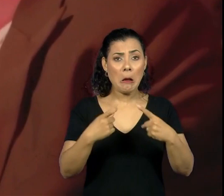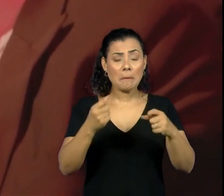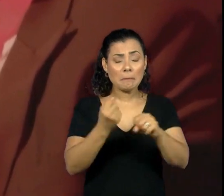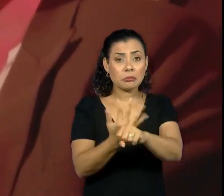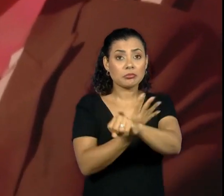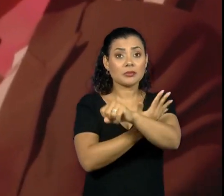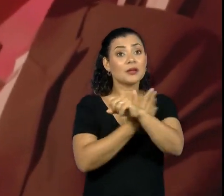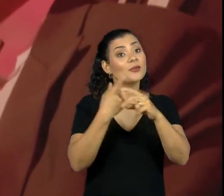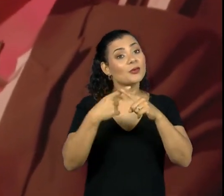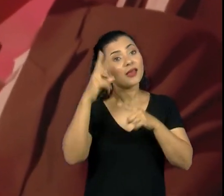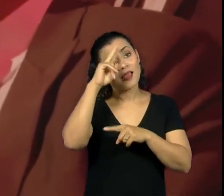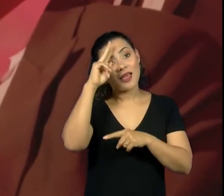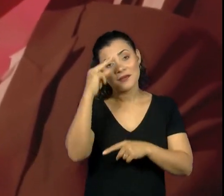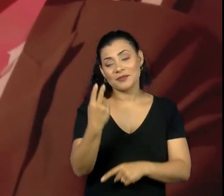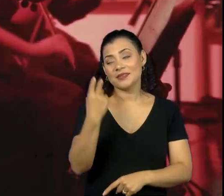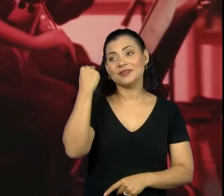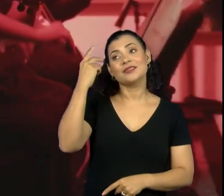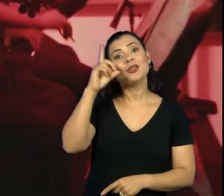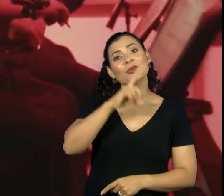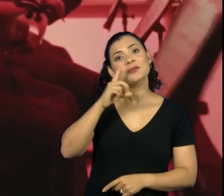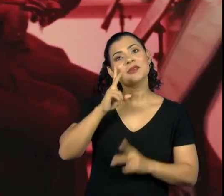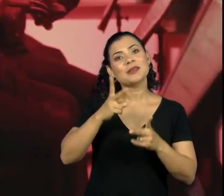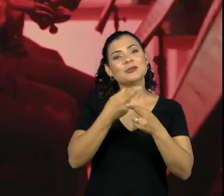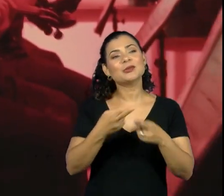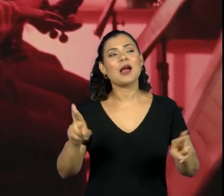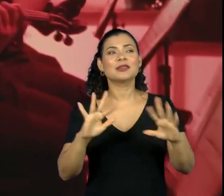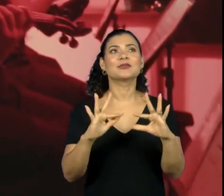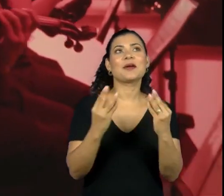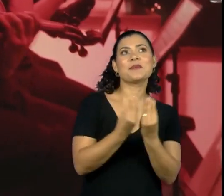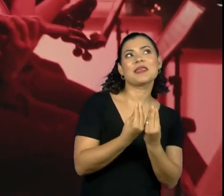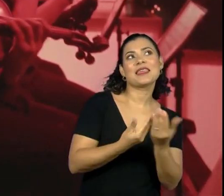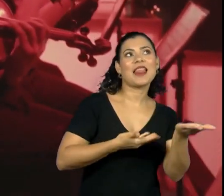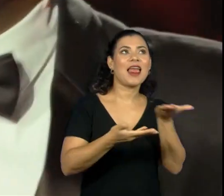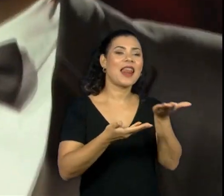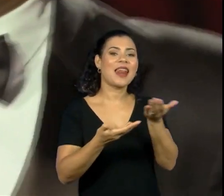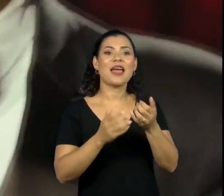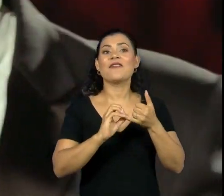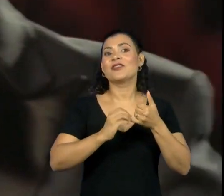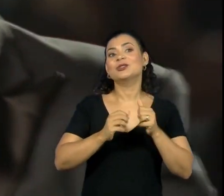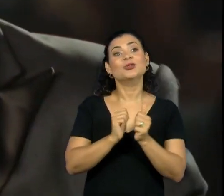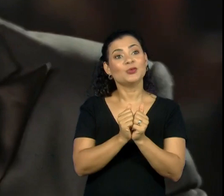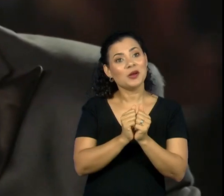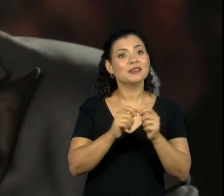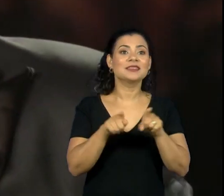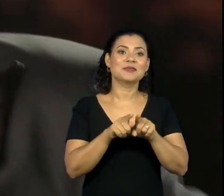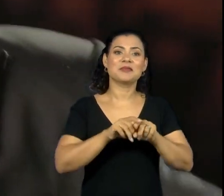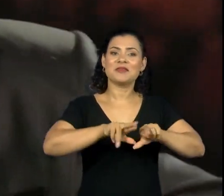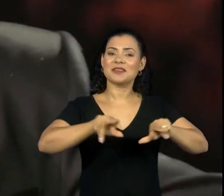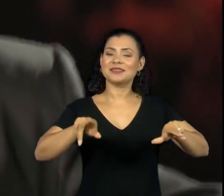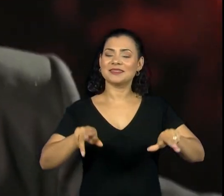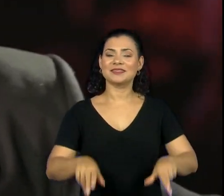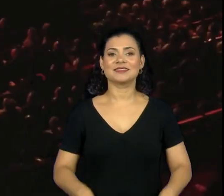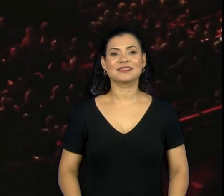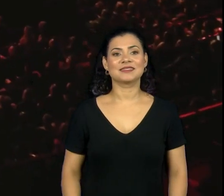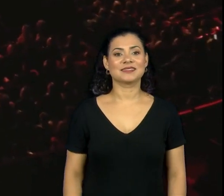remete muito aos domingos, né? Aqueles churrascos, as nossas feijoadas. Mas